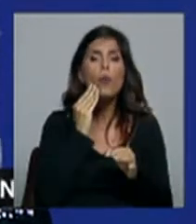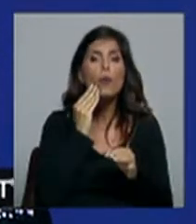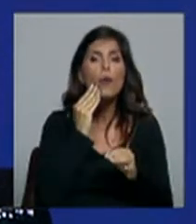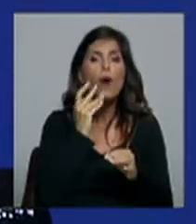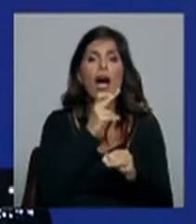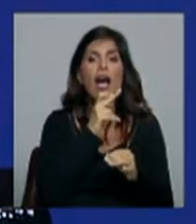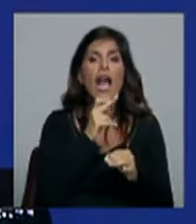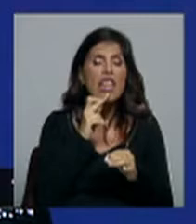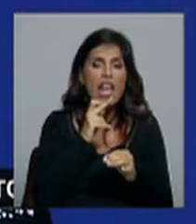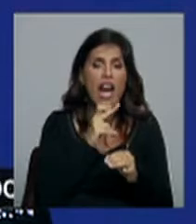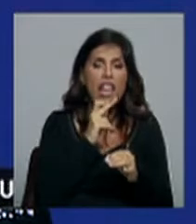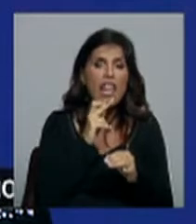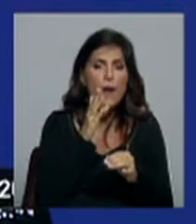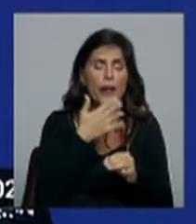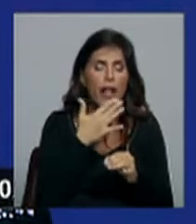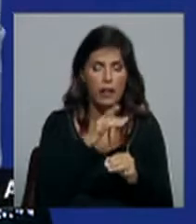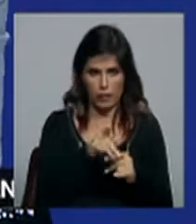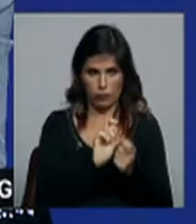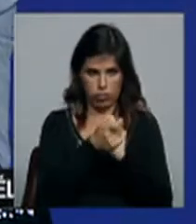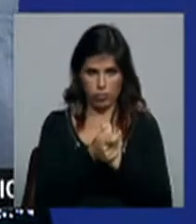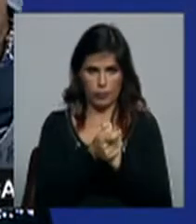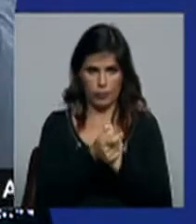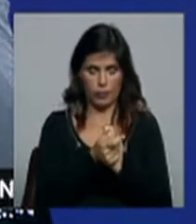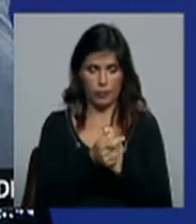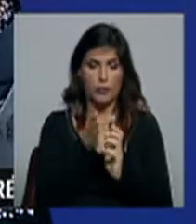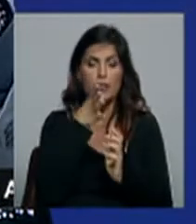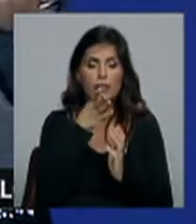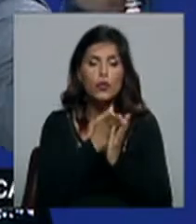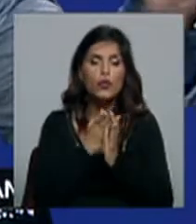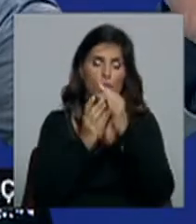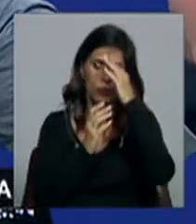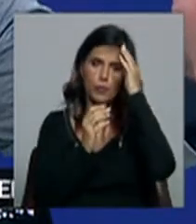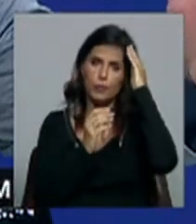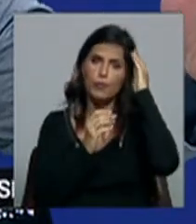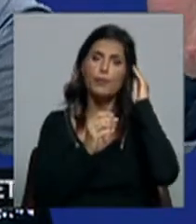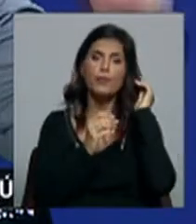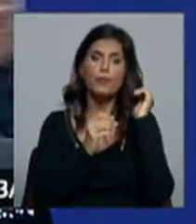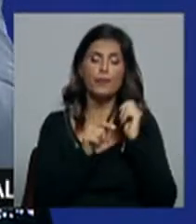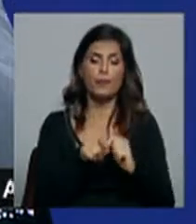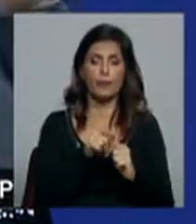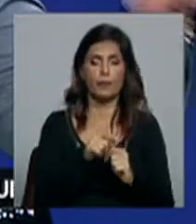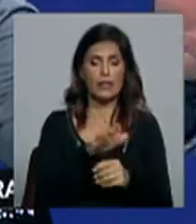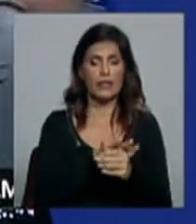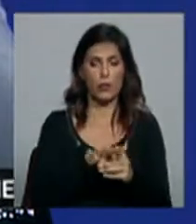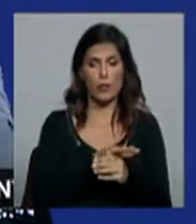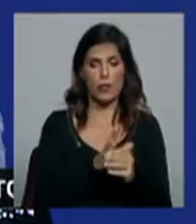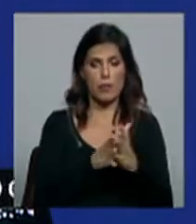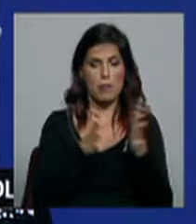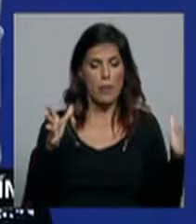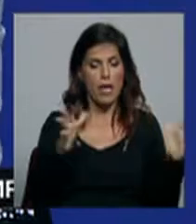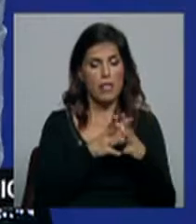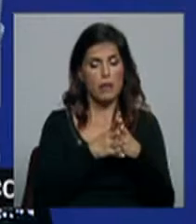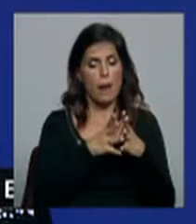branca. E o que diz este estudo é o seguinte: nestas andanças de se tornar maior e depois mais